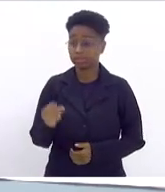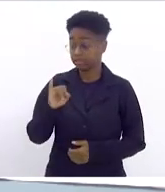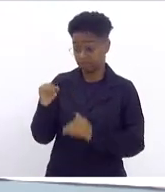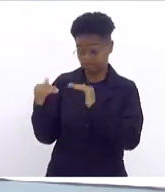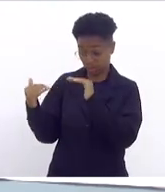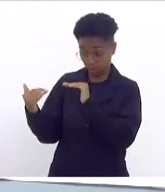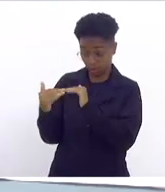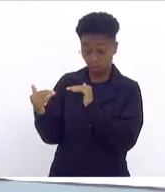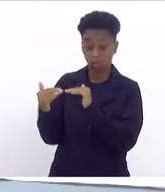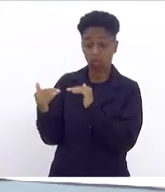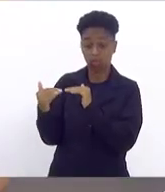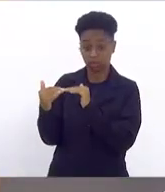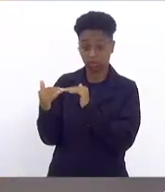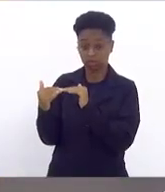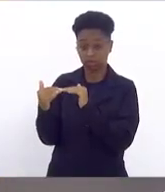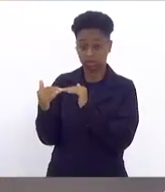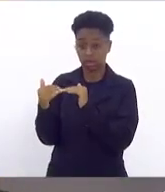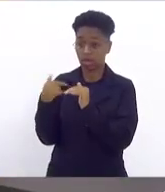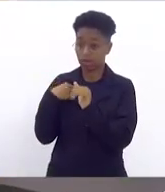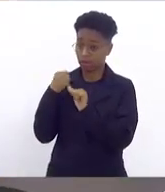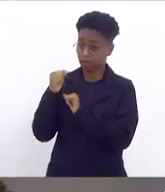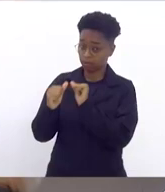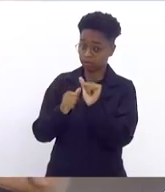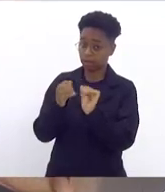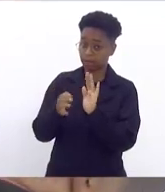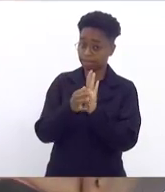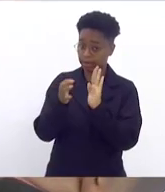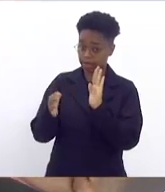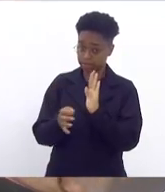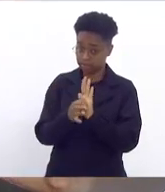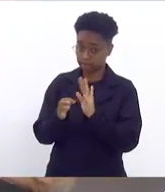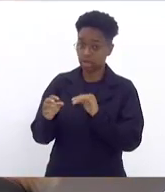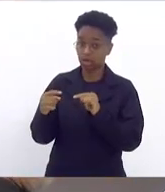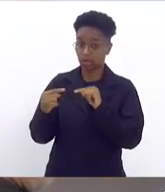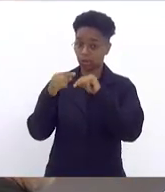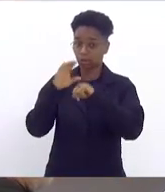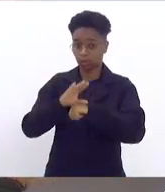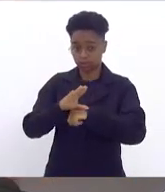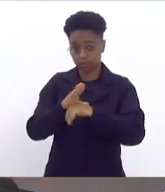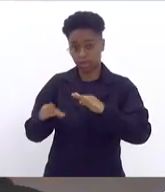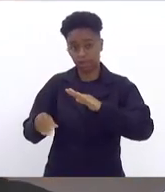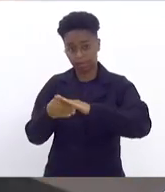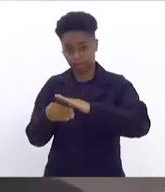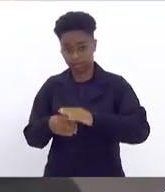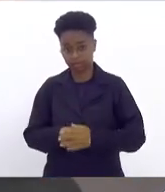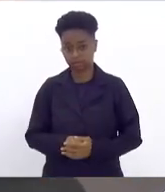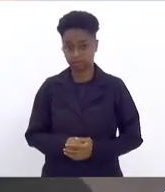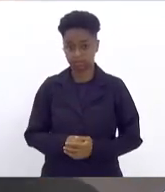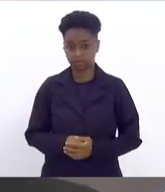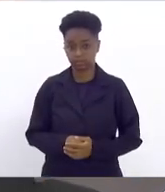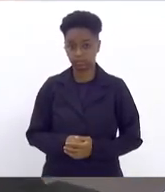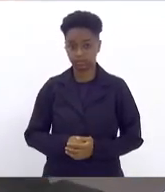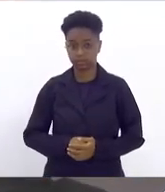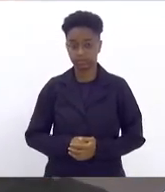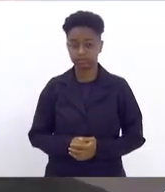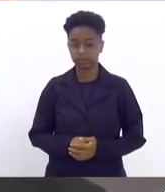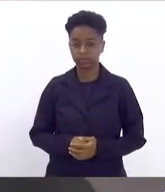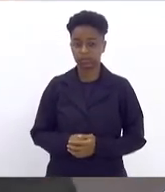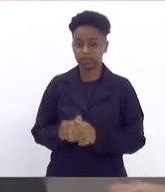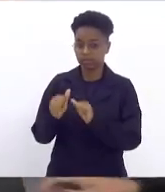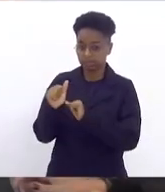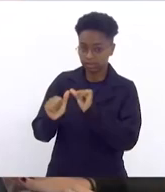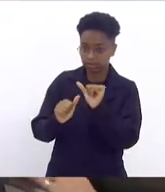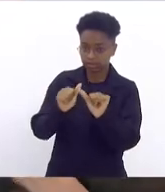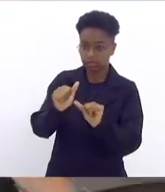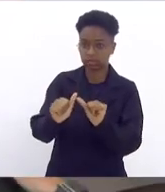concordar, vou fazer uma alteração no parecer da constitucionalidade com emendas, para alterar, não só no corpo,